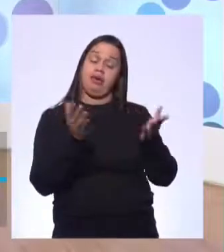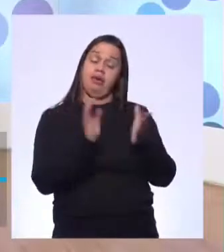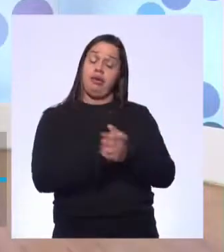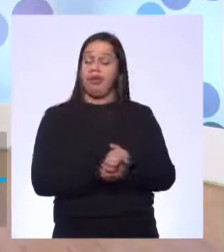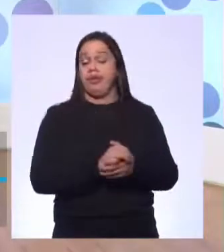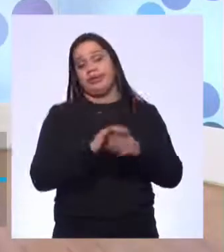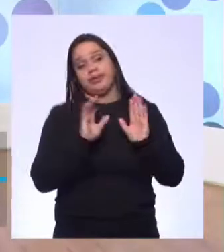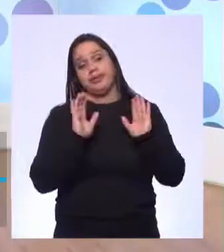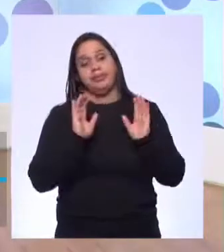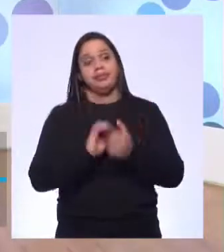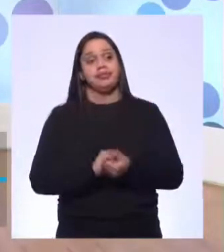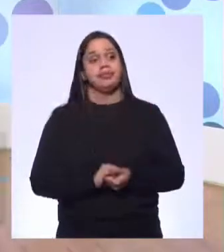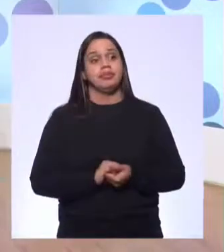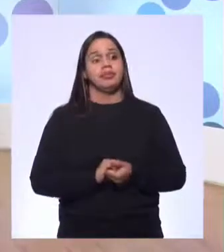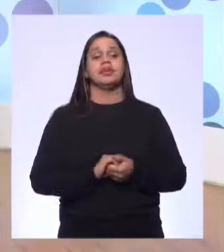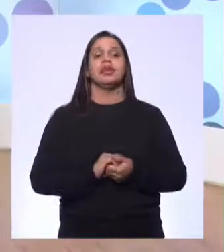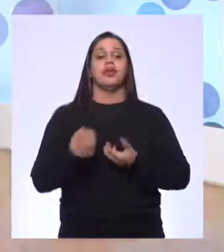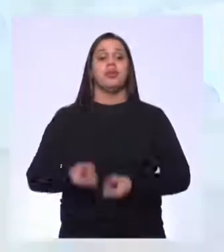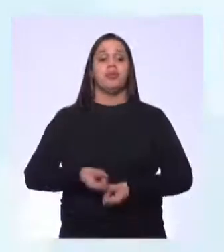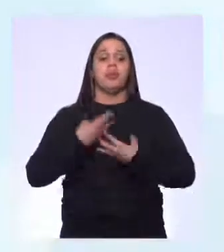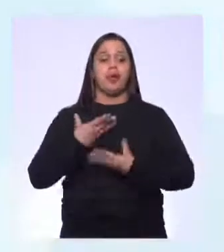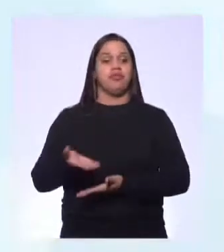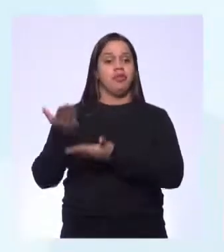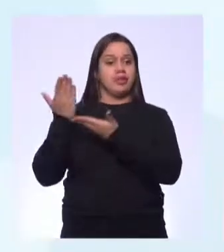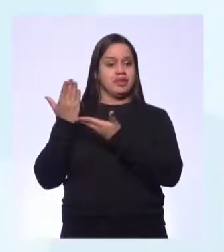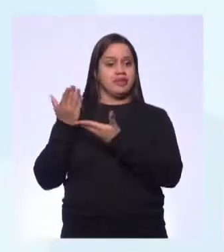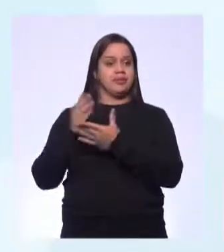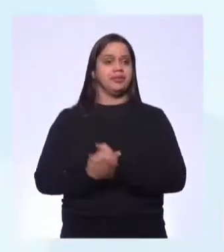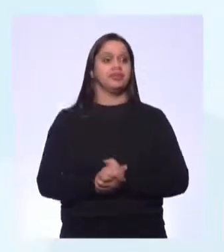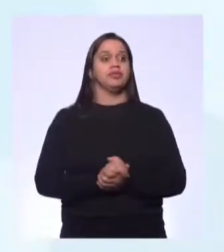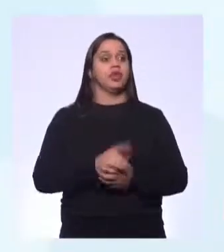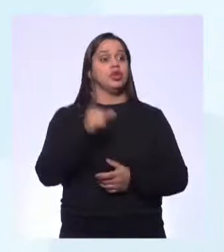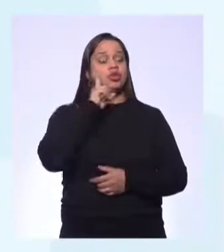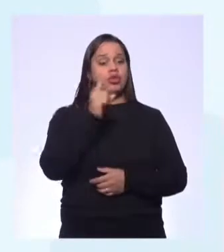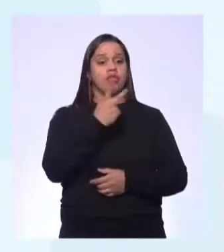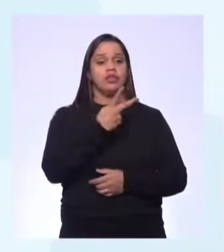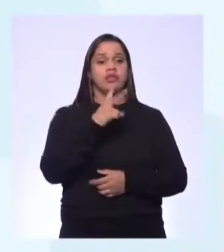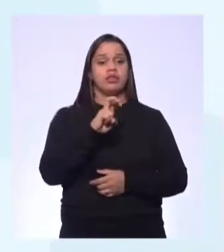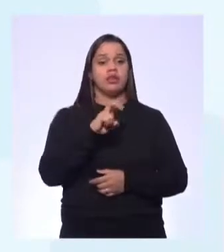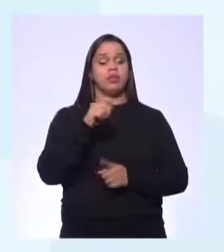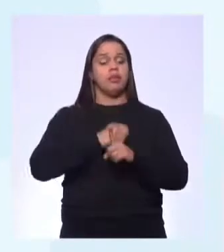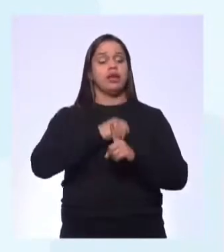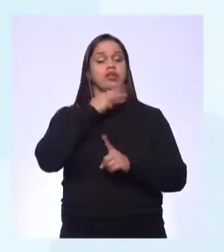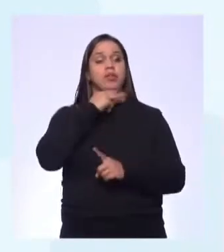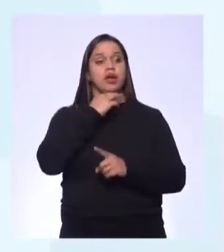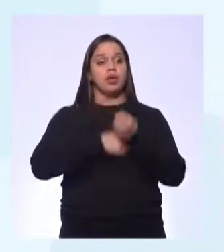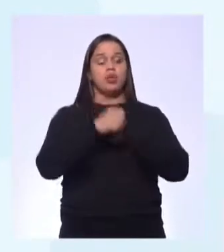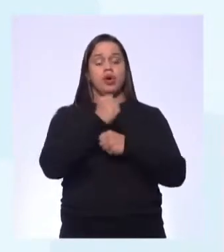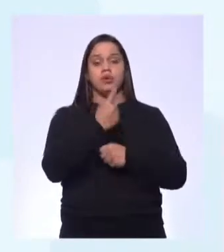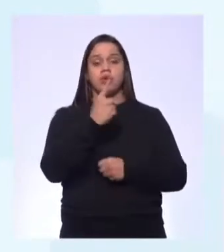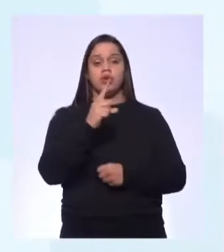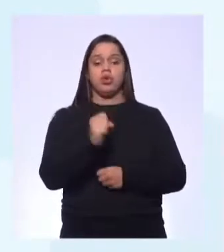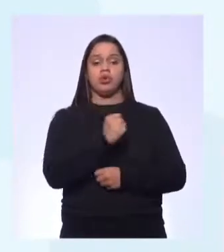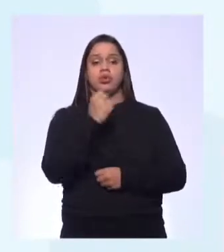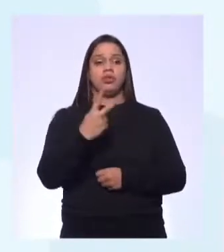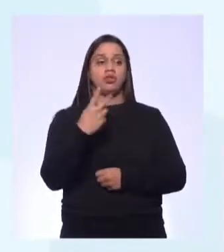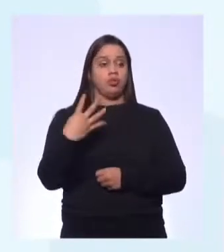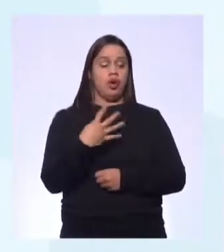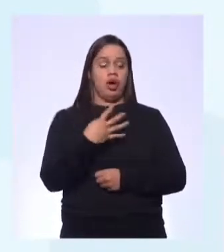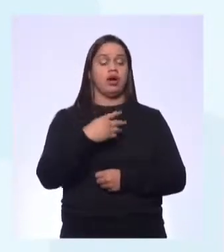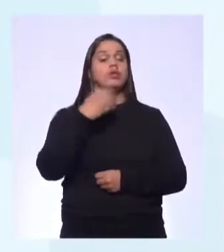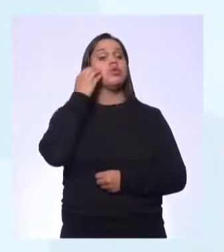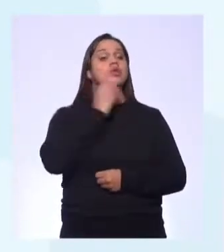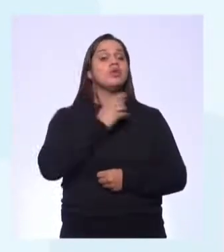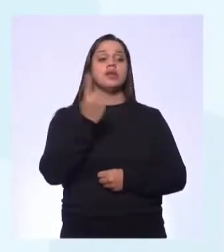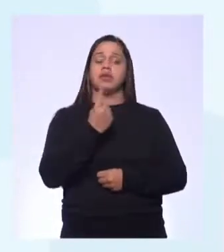Aí, mais uma informação na tela para vocês. No dia 25 de março de 1824, Dom Pedro